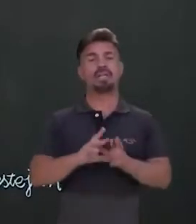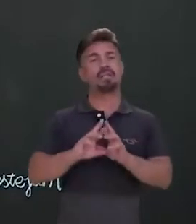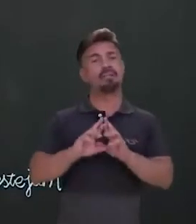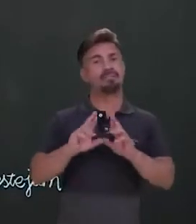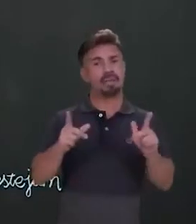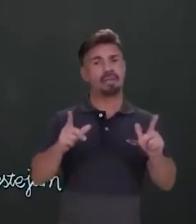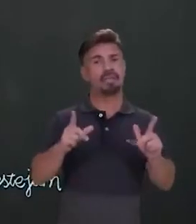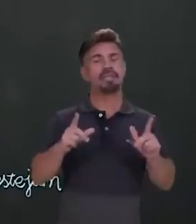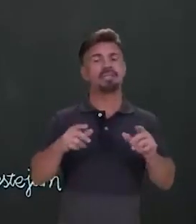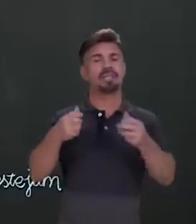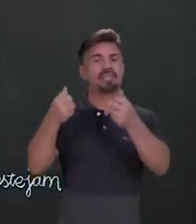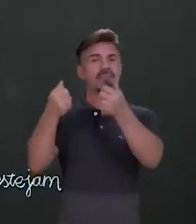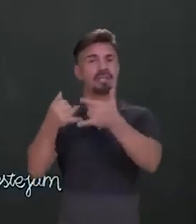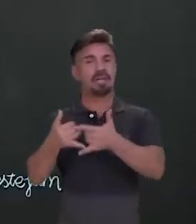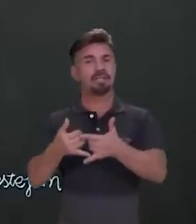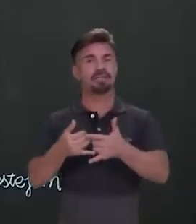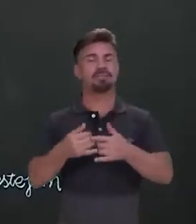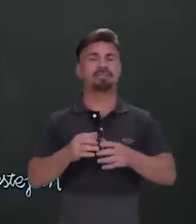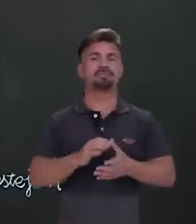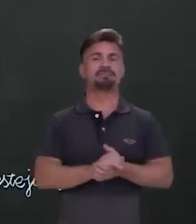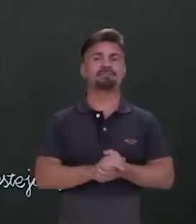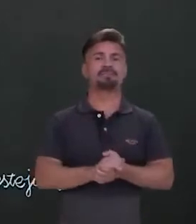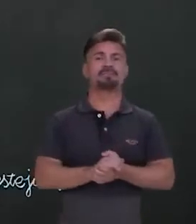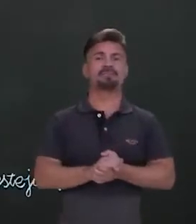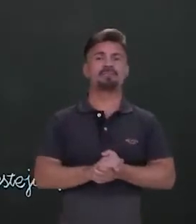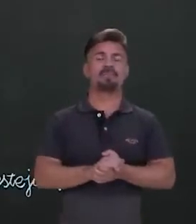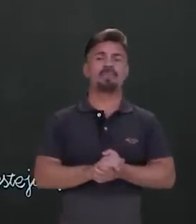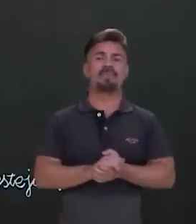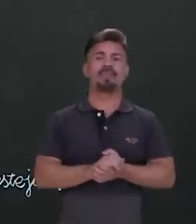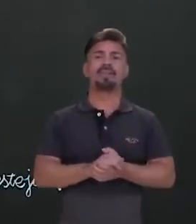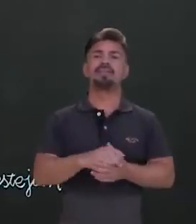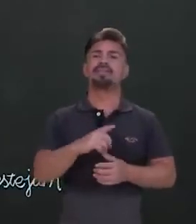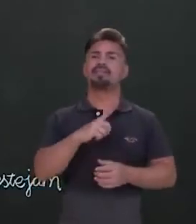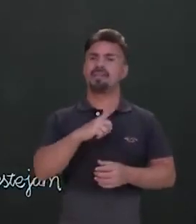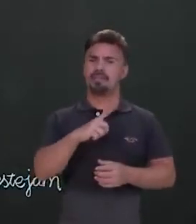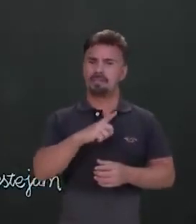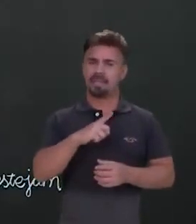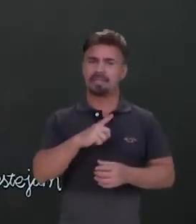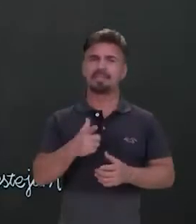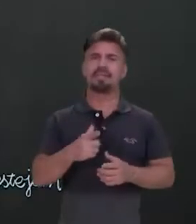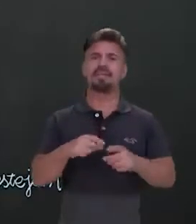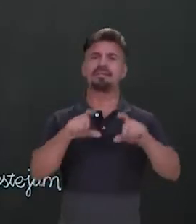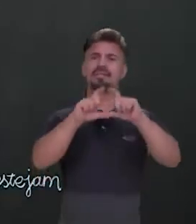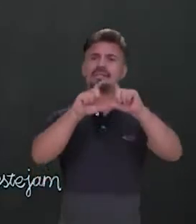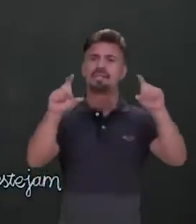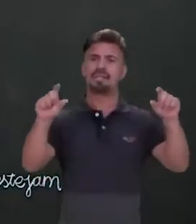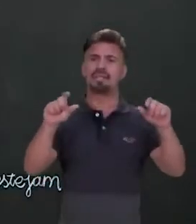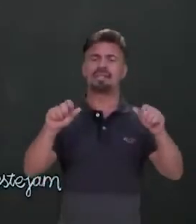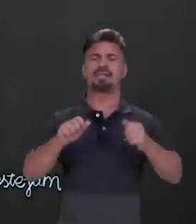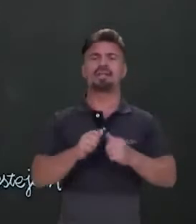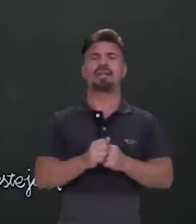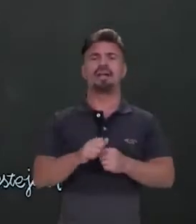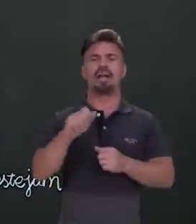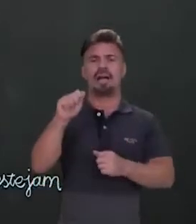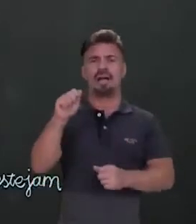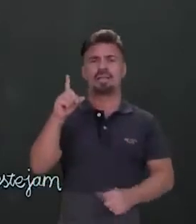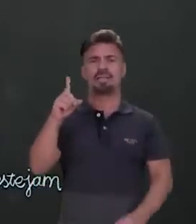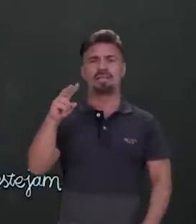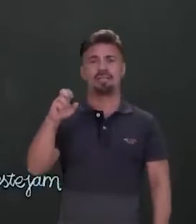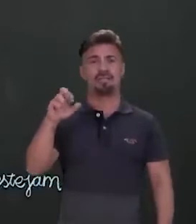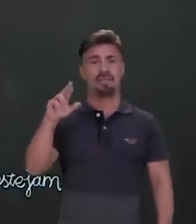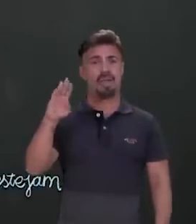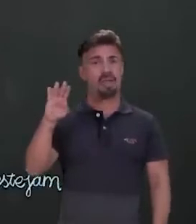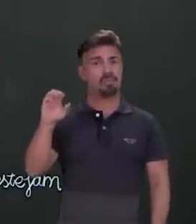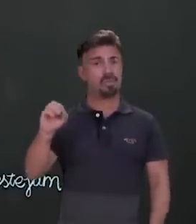que diferencia muitas vezes as explicativas das restritivas. E existem também as orações adverbiais. Essas